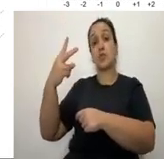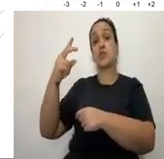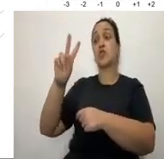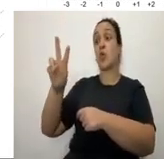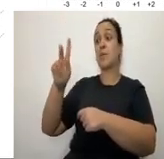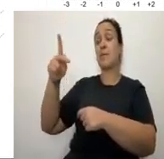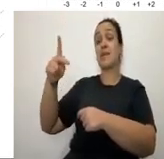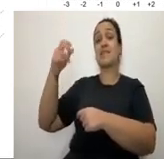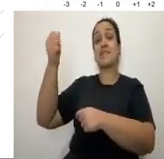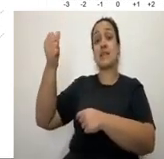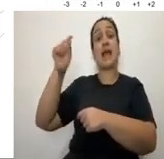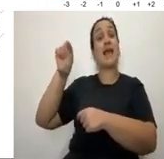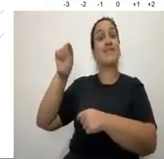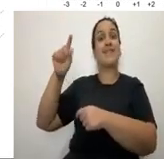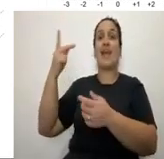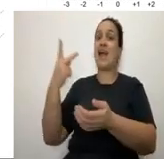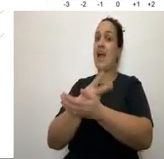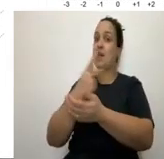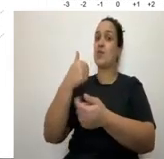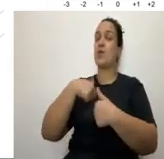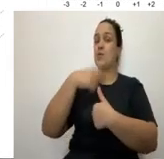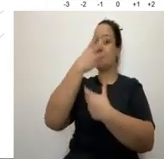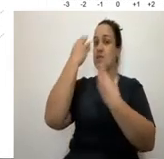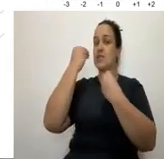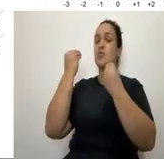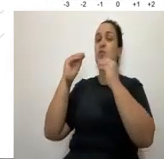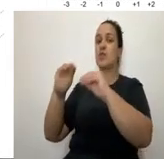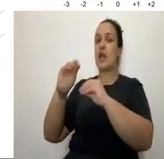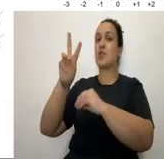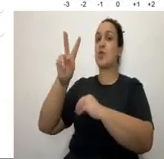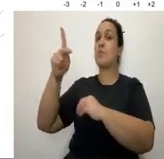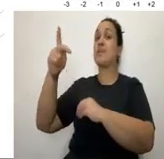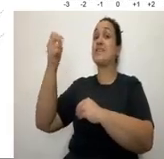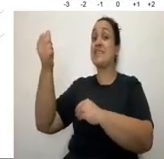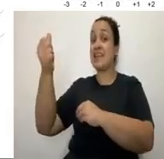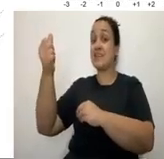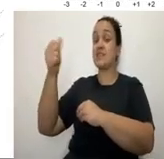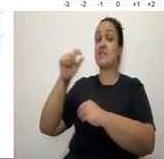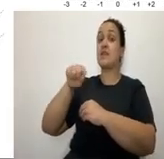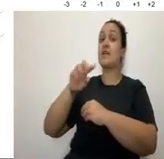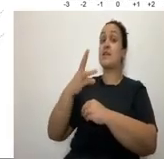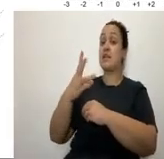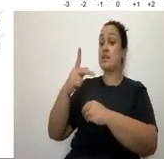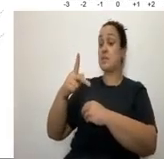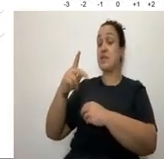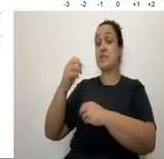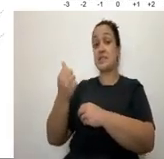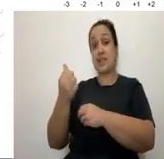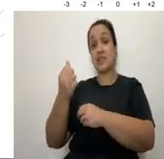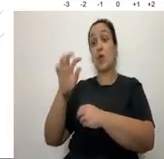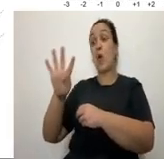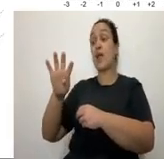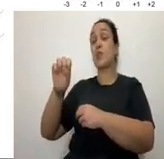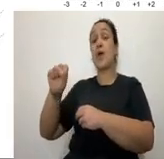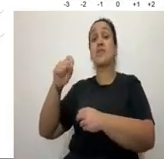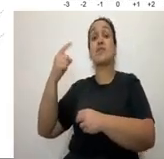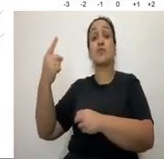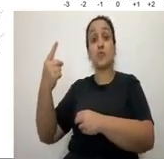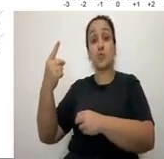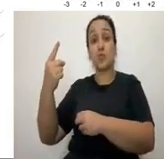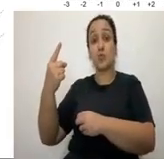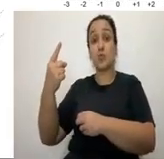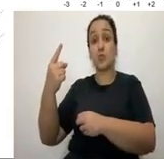1s2, 2s2, 2p6, está errado aqui, tá? Me esqueci de botar. 2p6, 3s2,